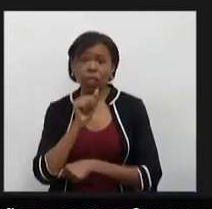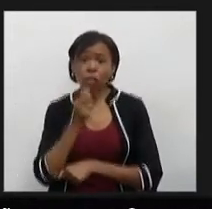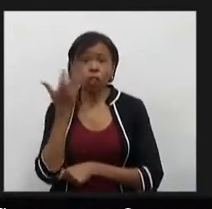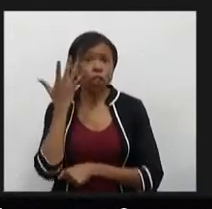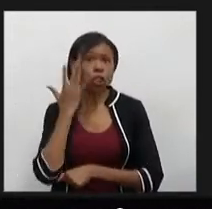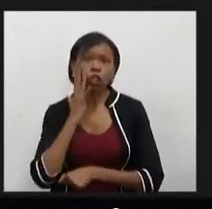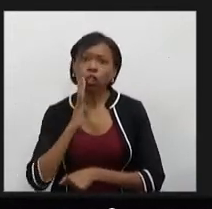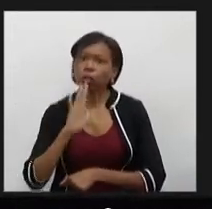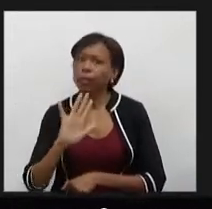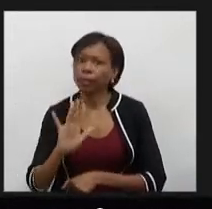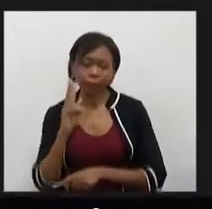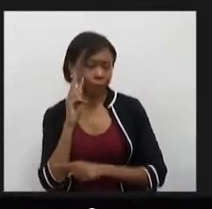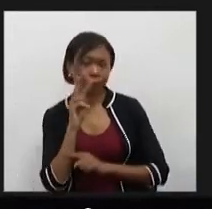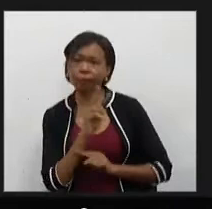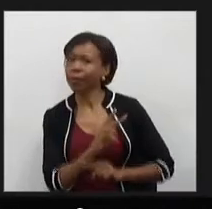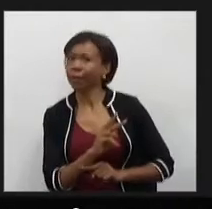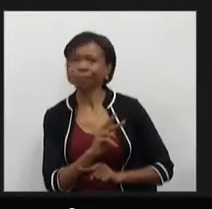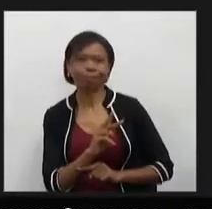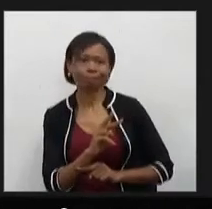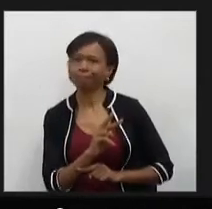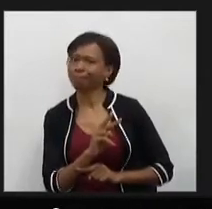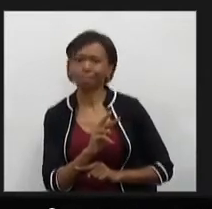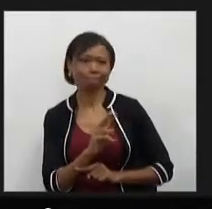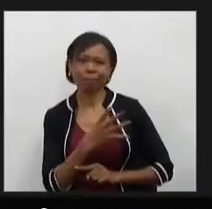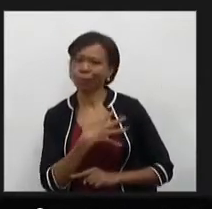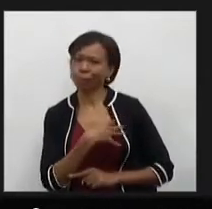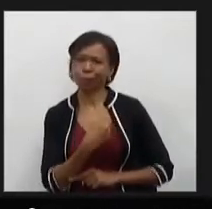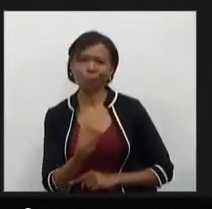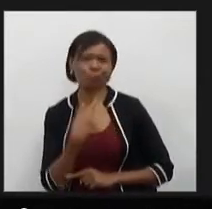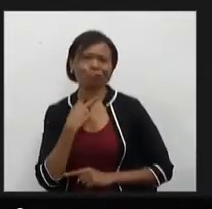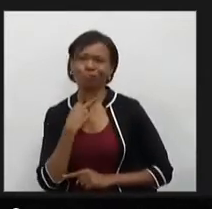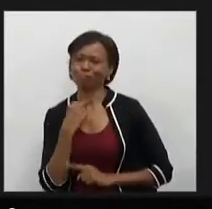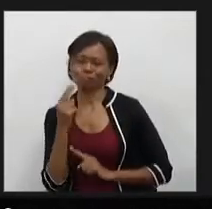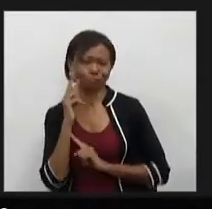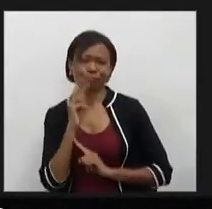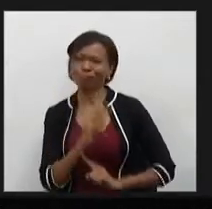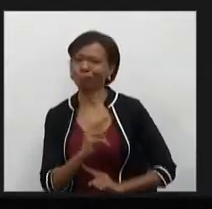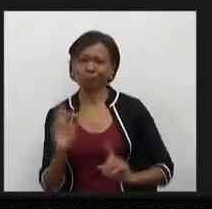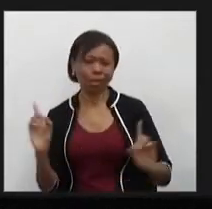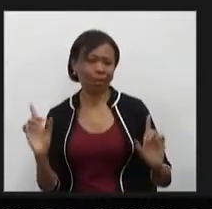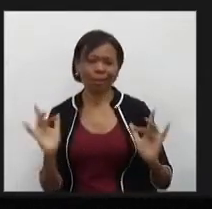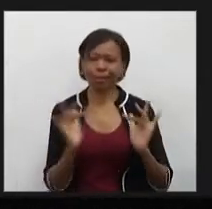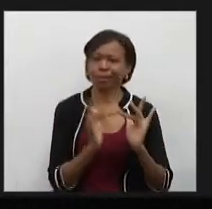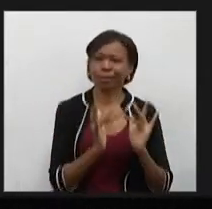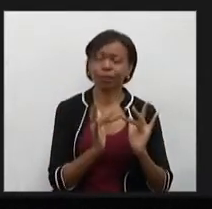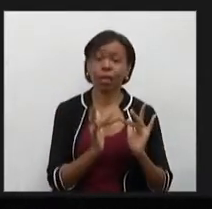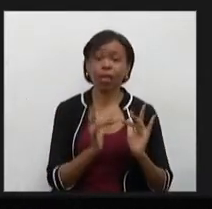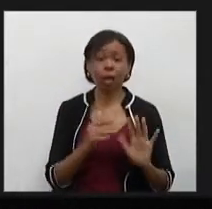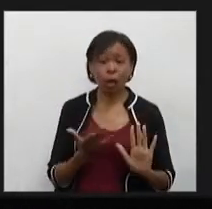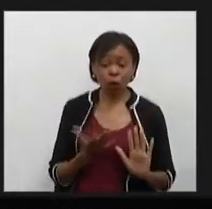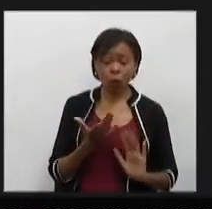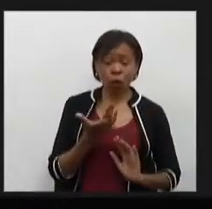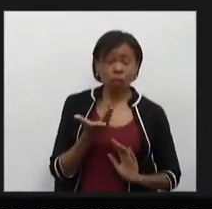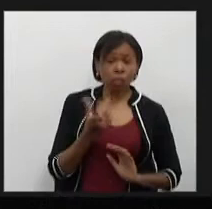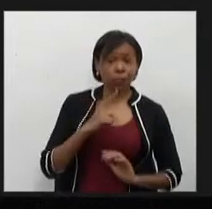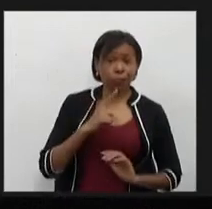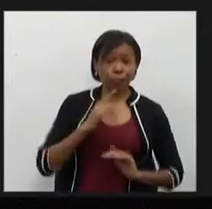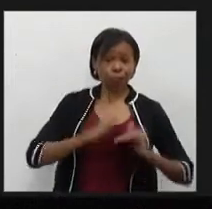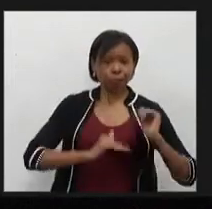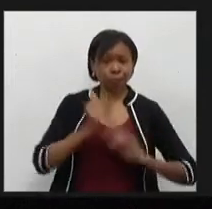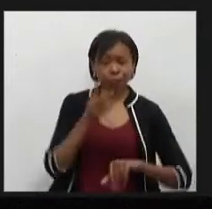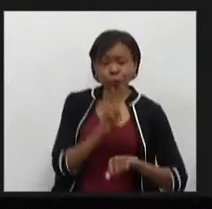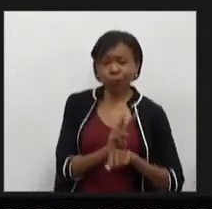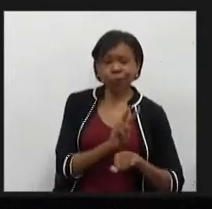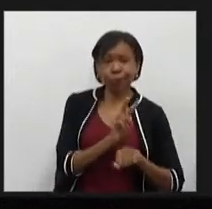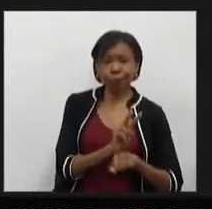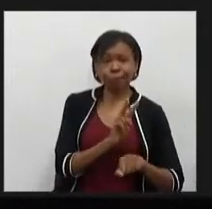dependente em tudo, para ser cuidado, para ser alimentado, para trocar fralda, para tomar banho. Então eu queria